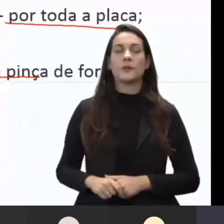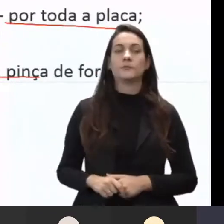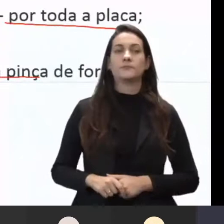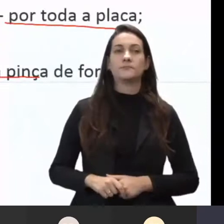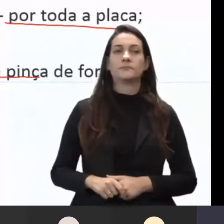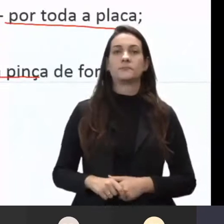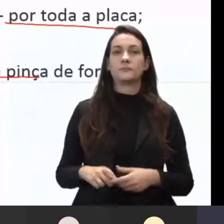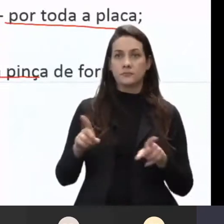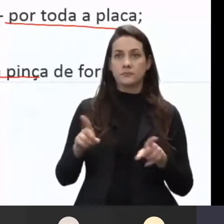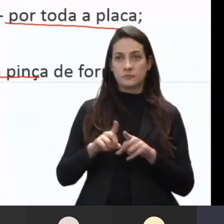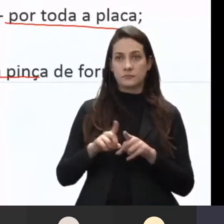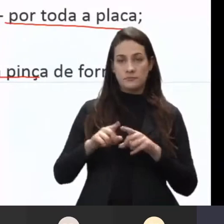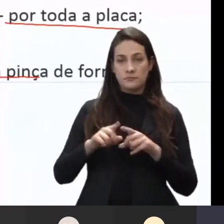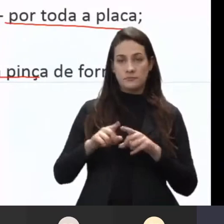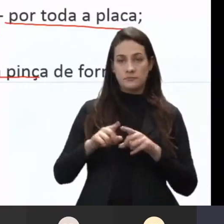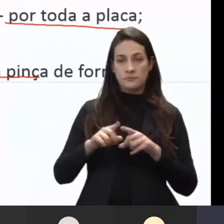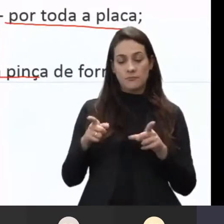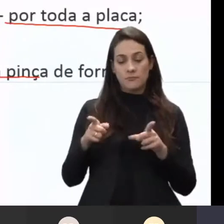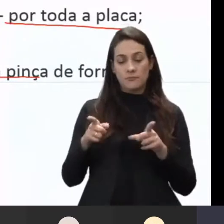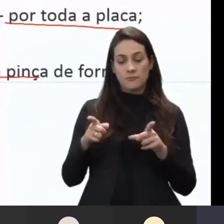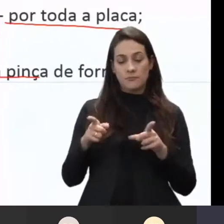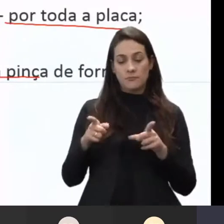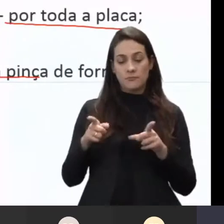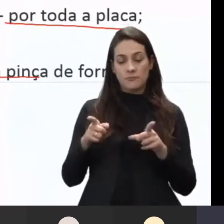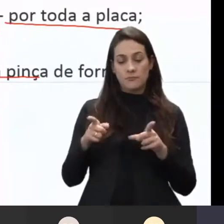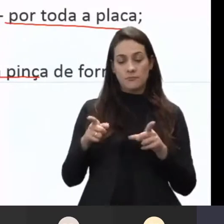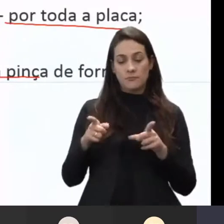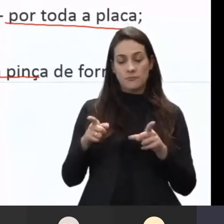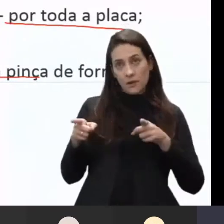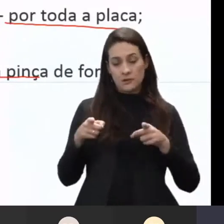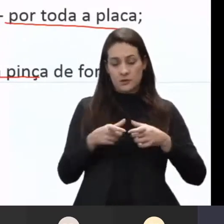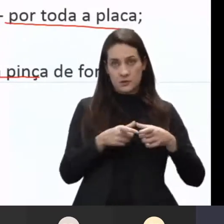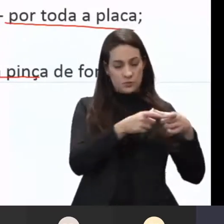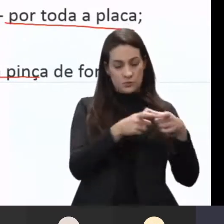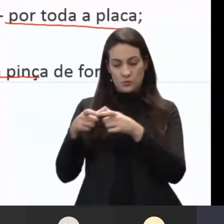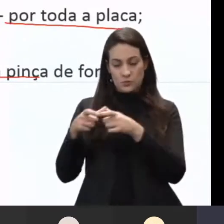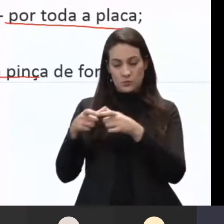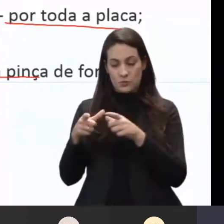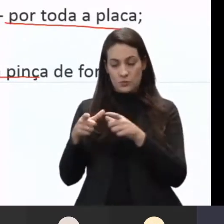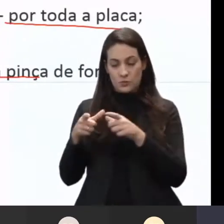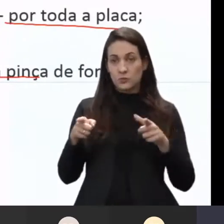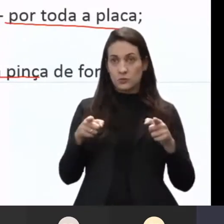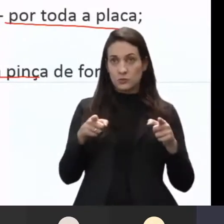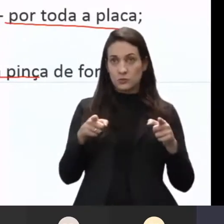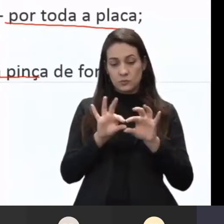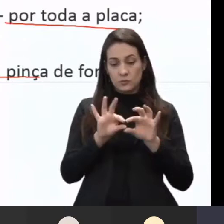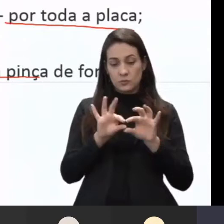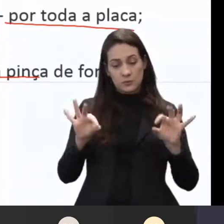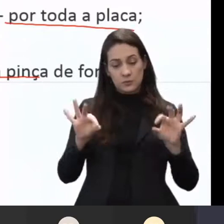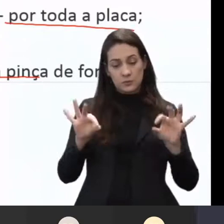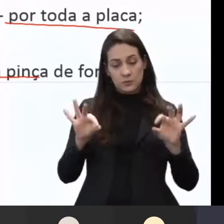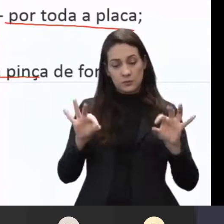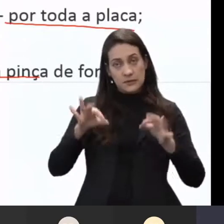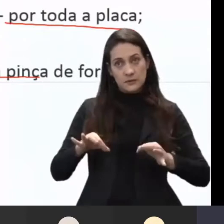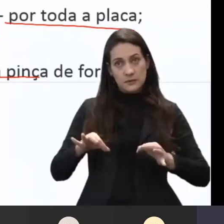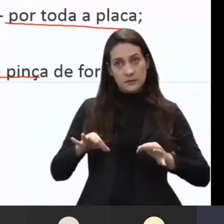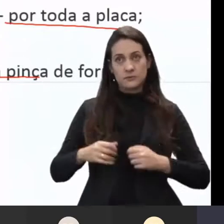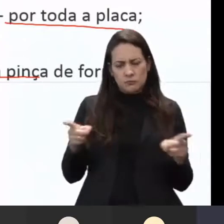manter uma distância uniforme entre os discos, de modo que eles não fiquem